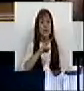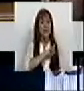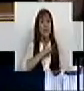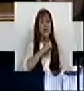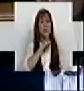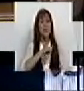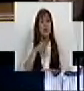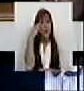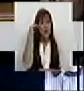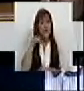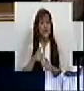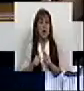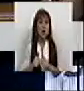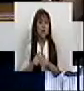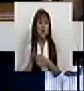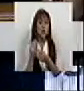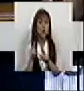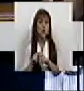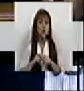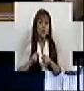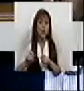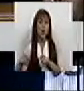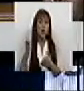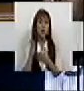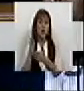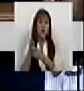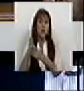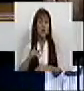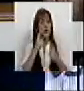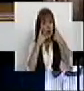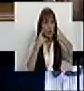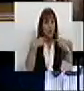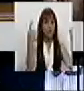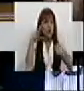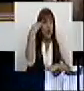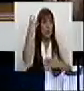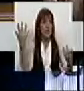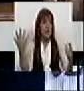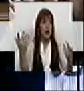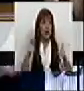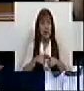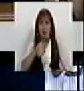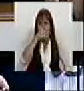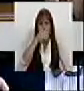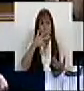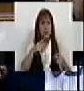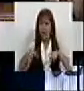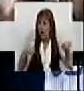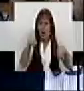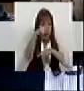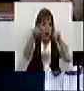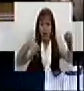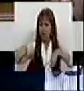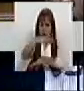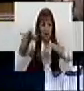privado é permitido aos professores acompanhar os alunos ao longo do percurso escolar. No público, os professores chegam a ser caixeiros viajantes de